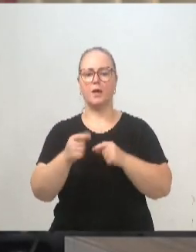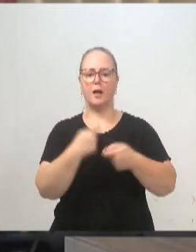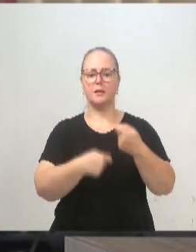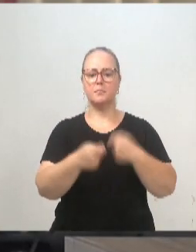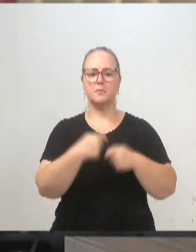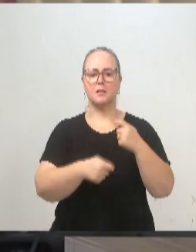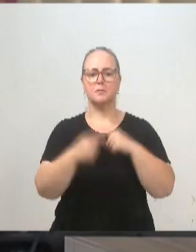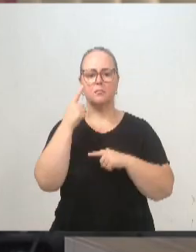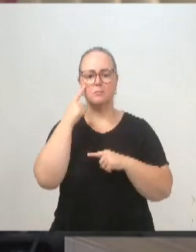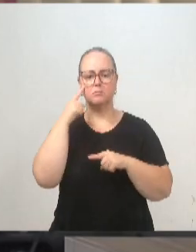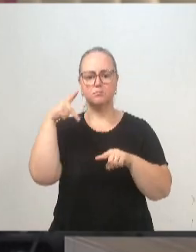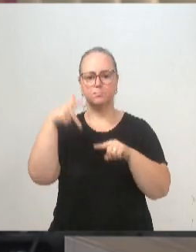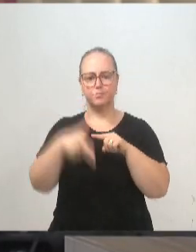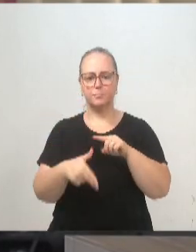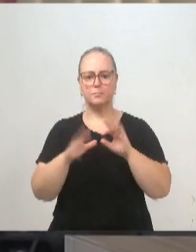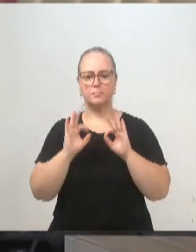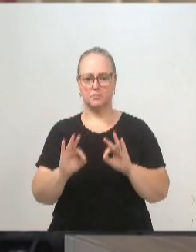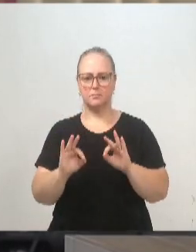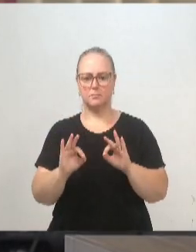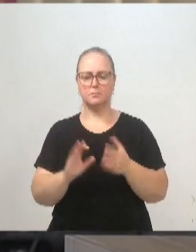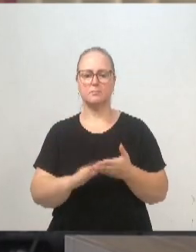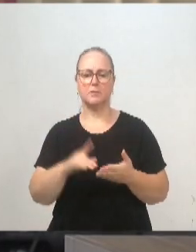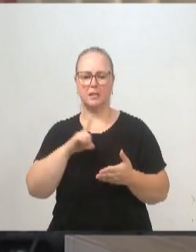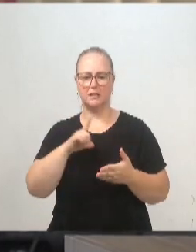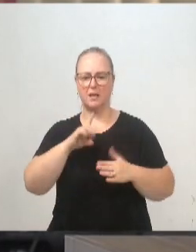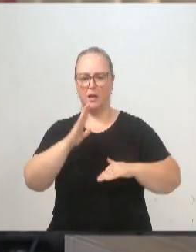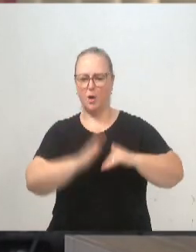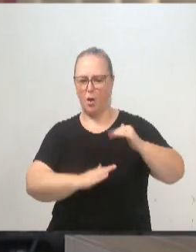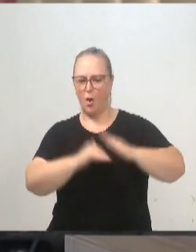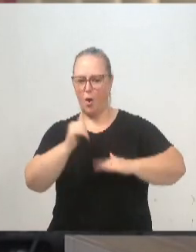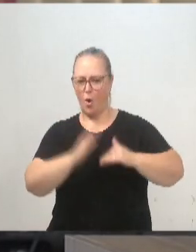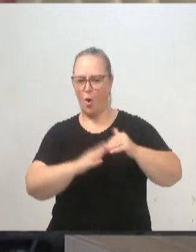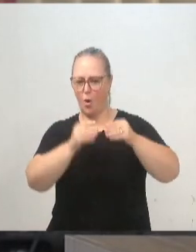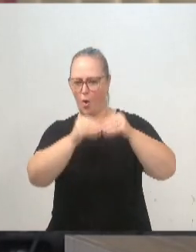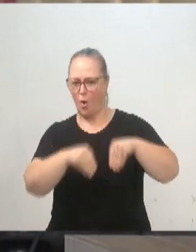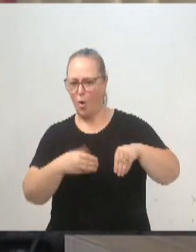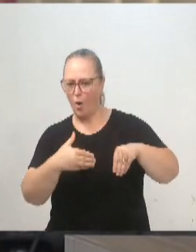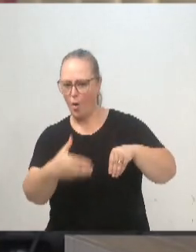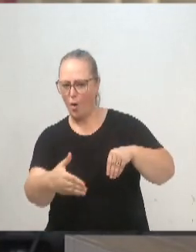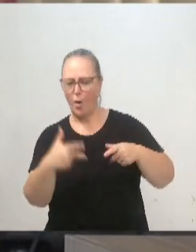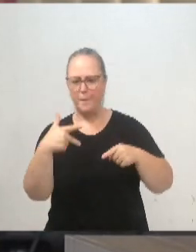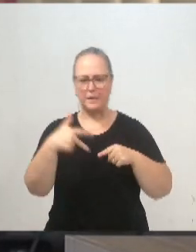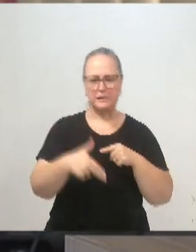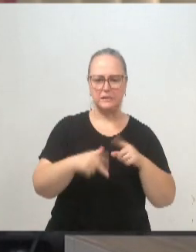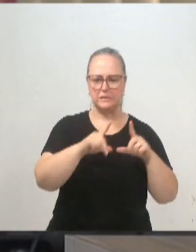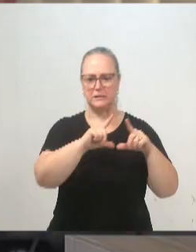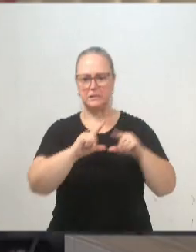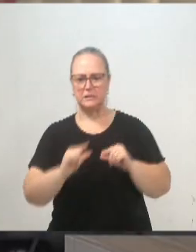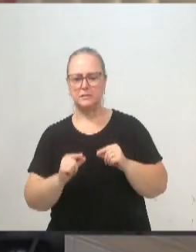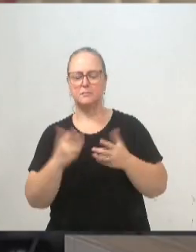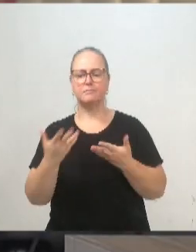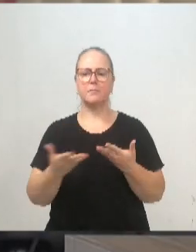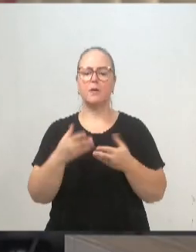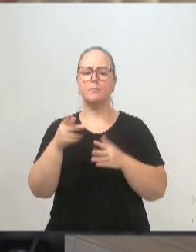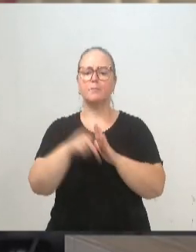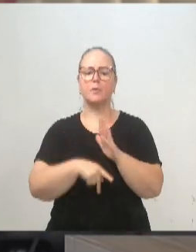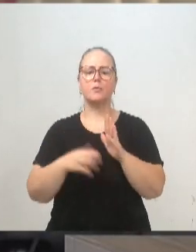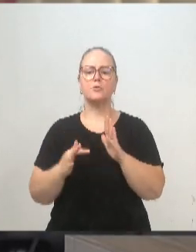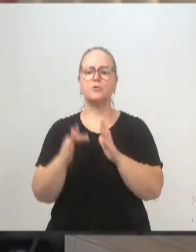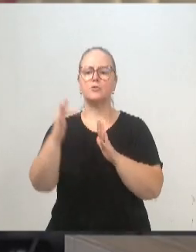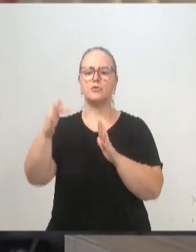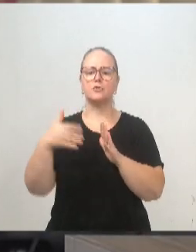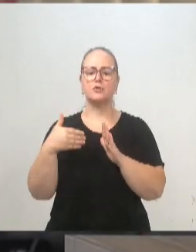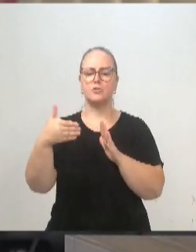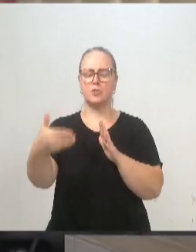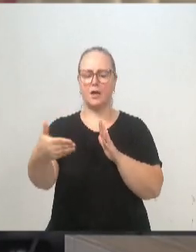cortes? Existe alguma obra que será impactada diretamente? Quais os projetos que vão ser colocados para o futuro, tendo em vista esse